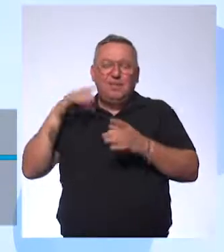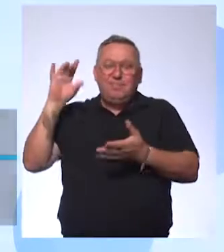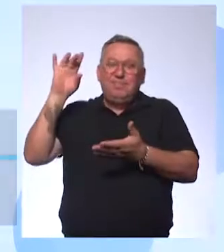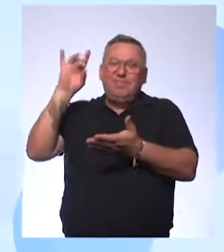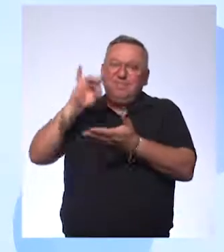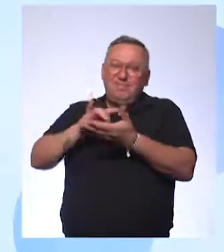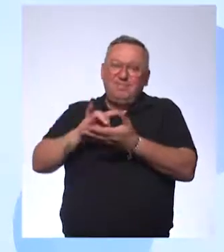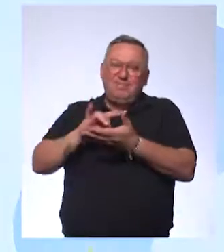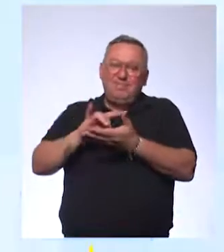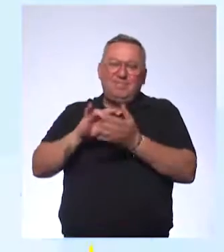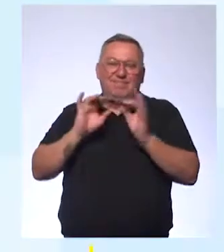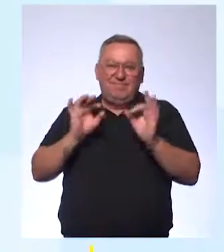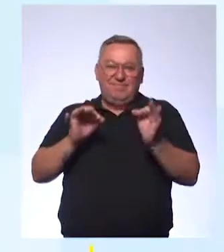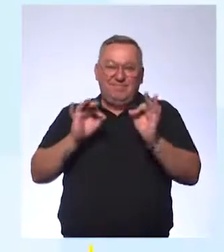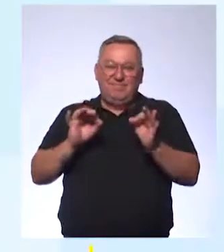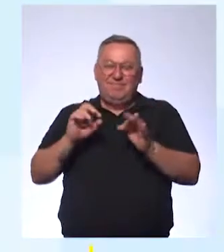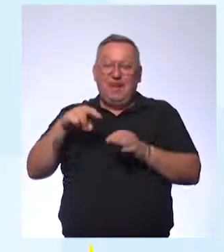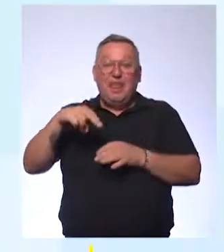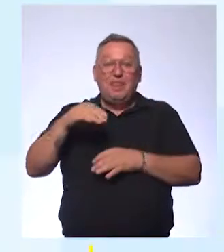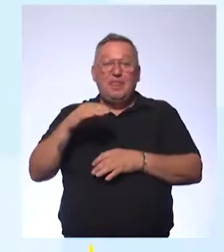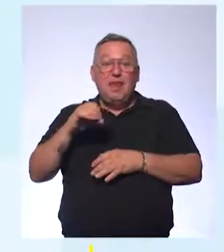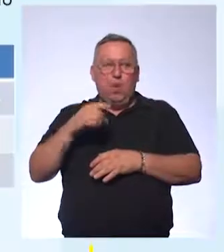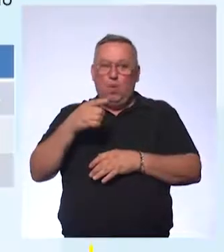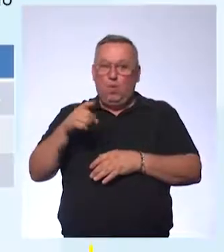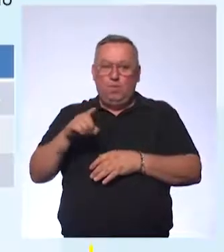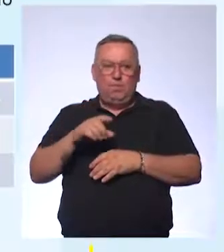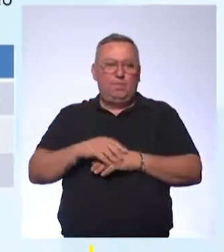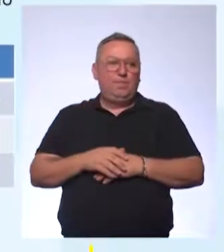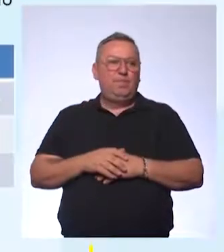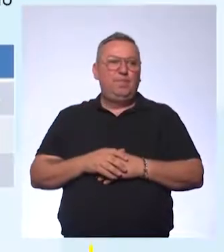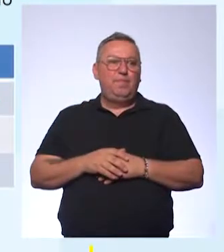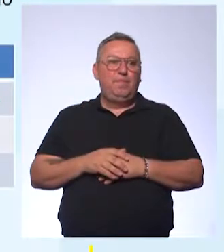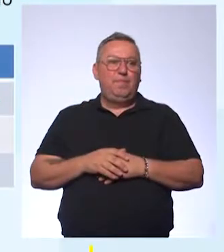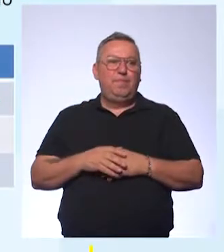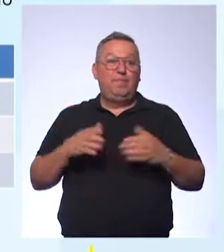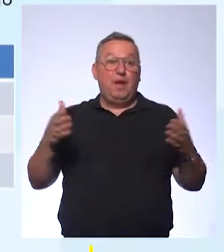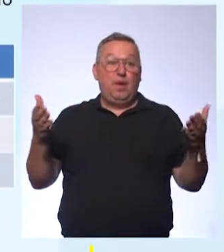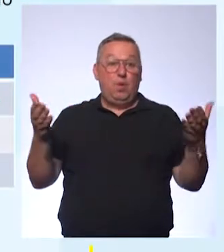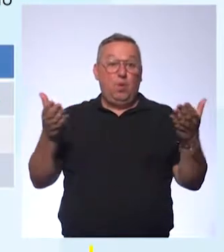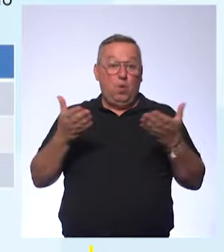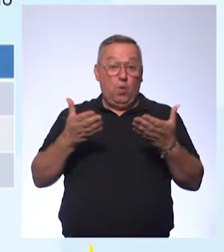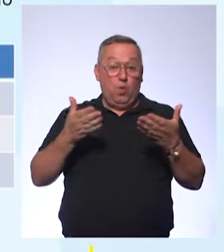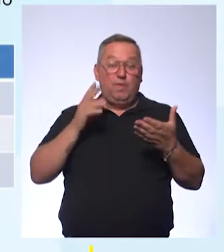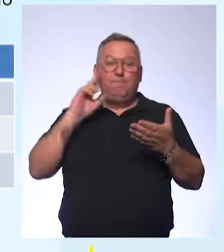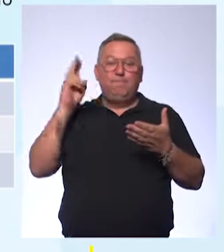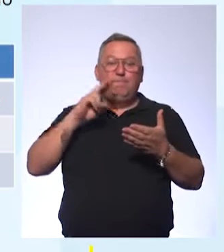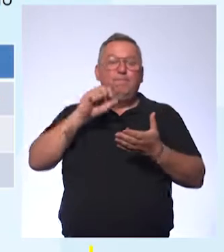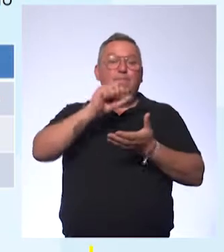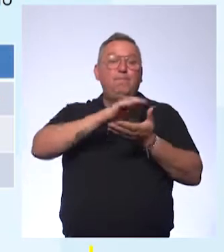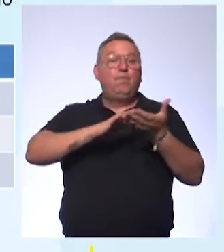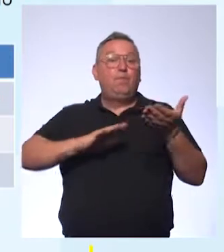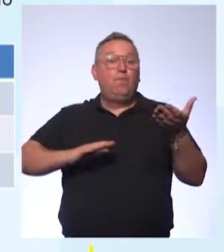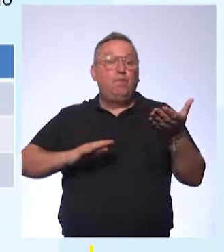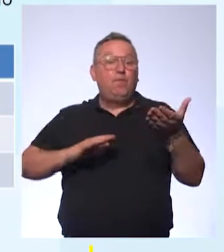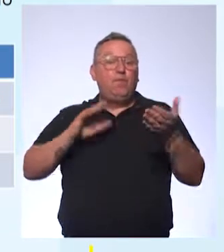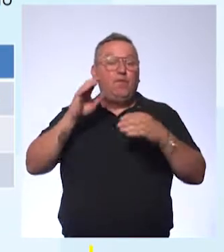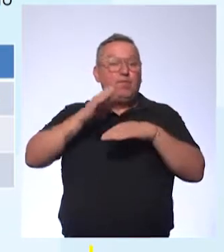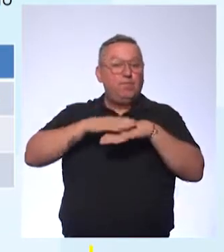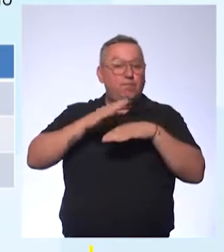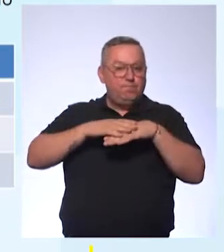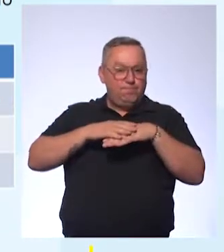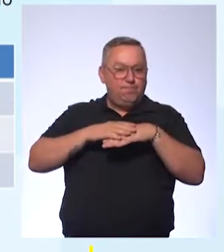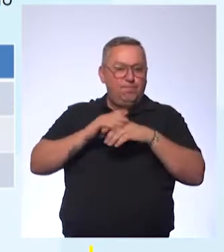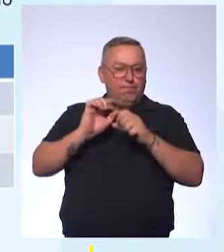fato. Acertaram. Então, é não aí a resposta. Agora, atividade mão na massa. Essa atividade aqui